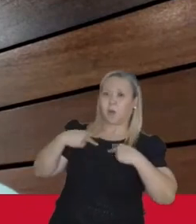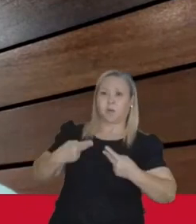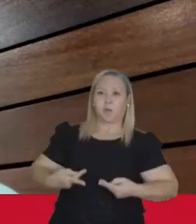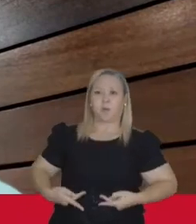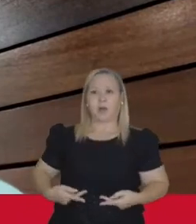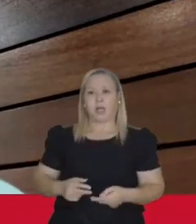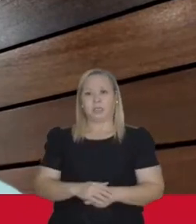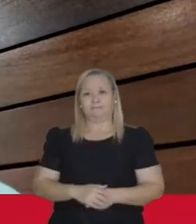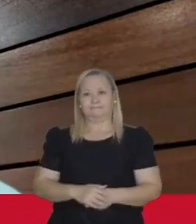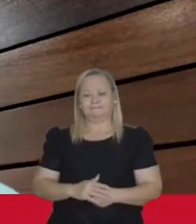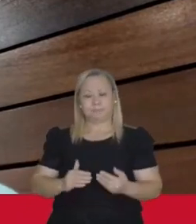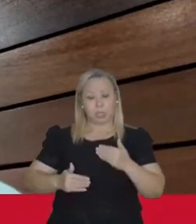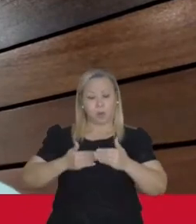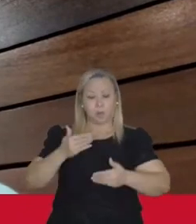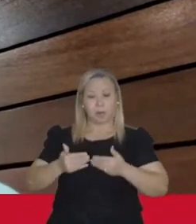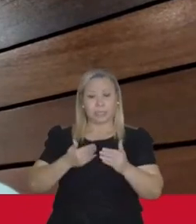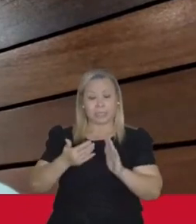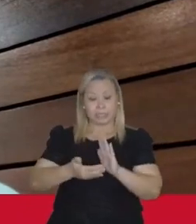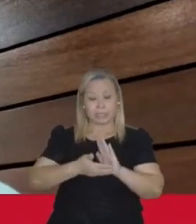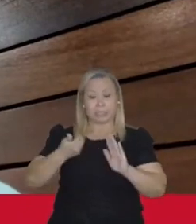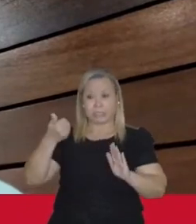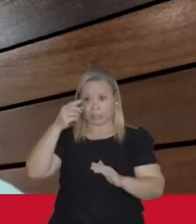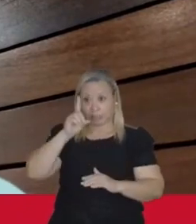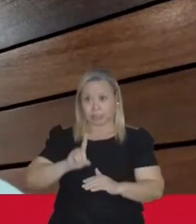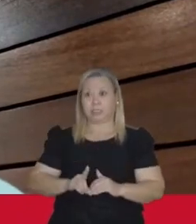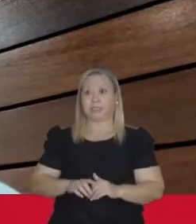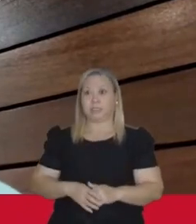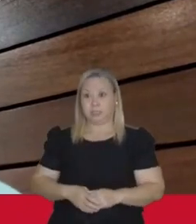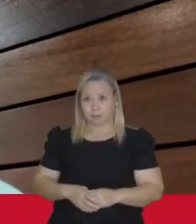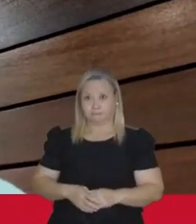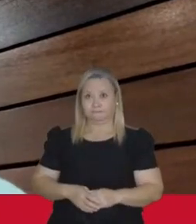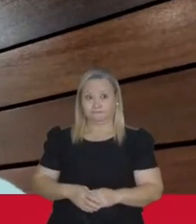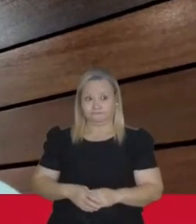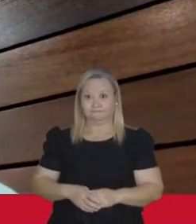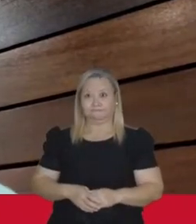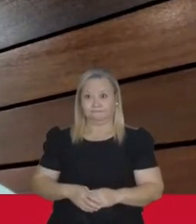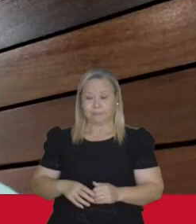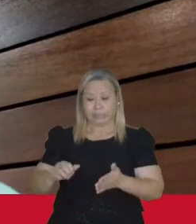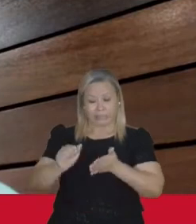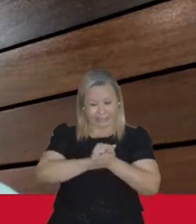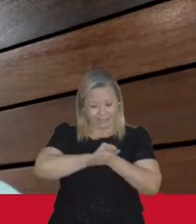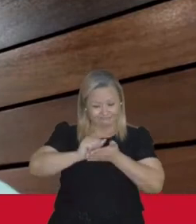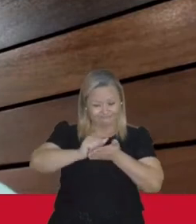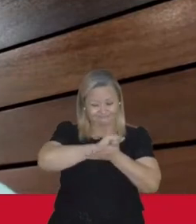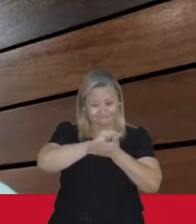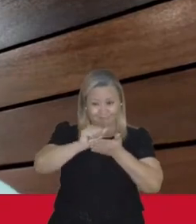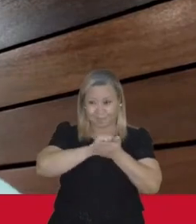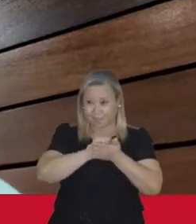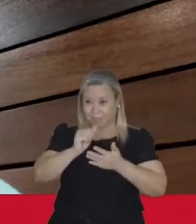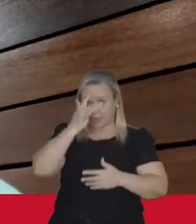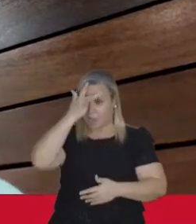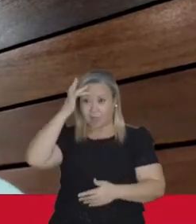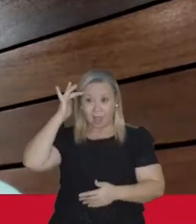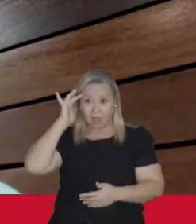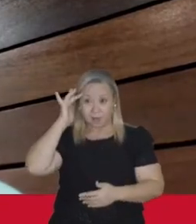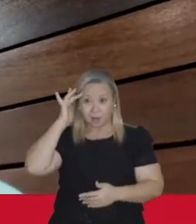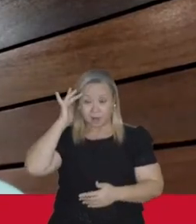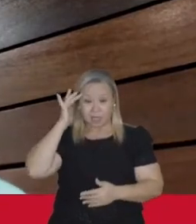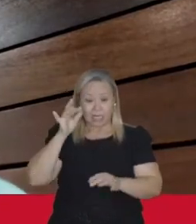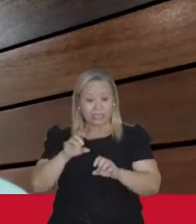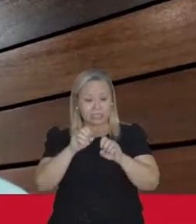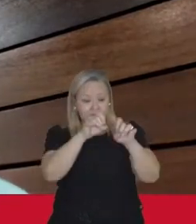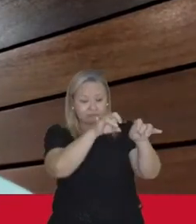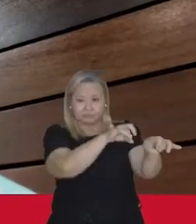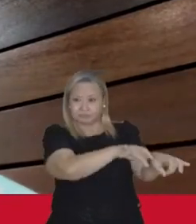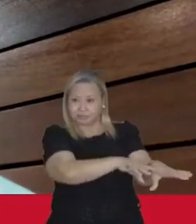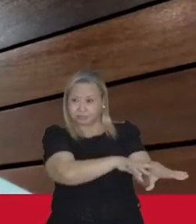um processo que tira direitos, que apaga a pessoa e que a